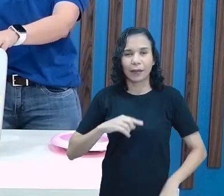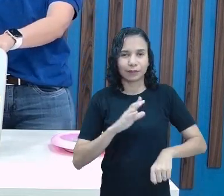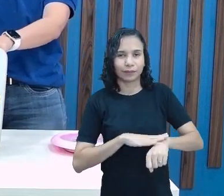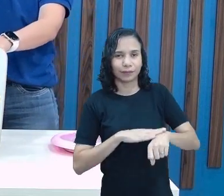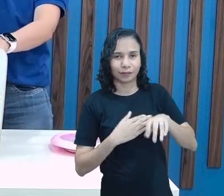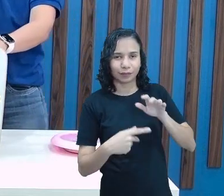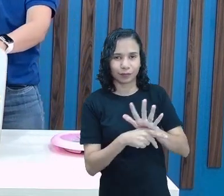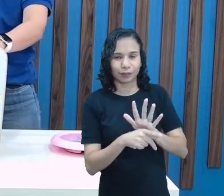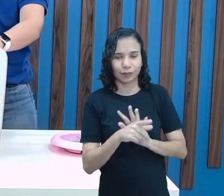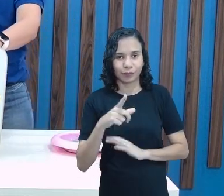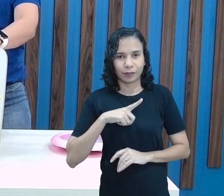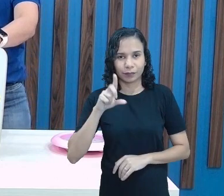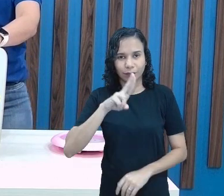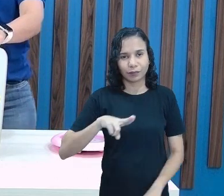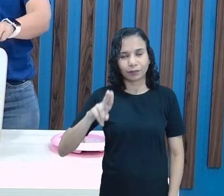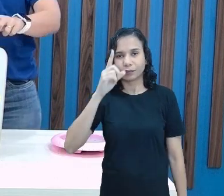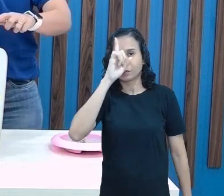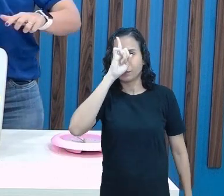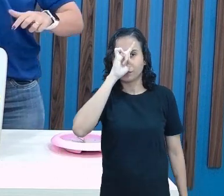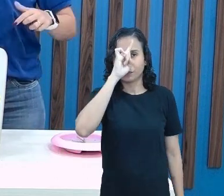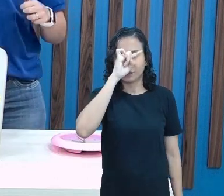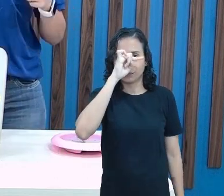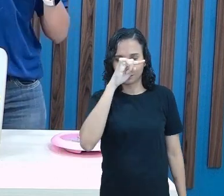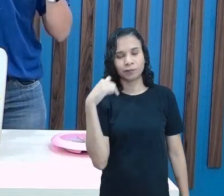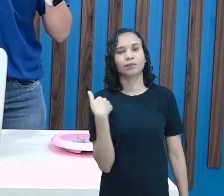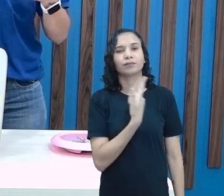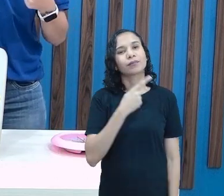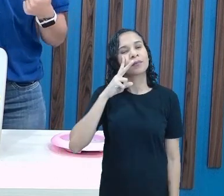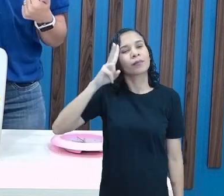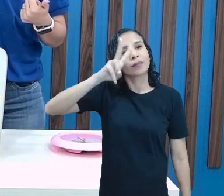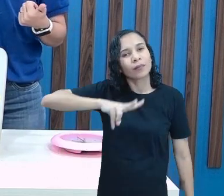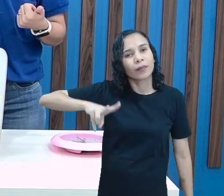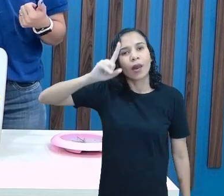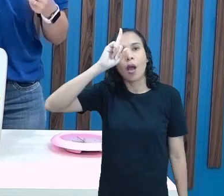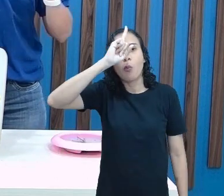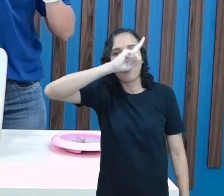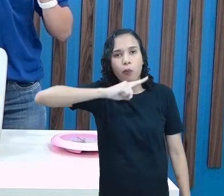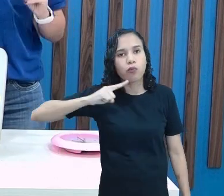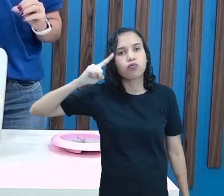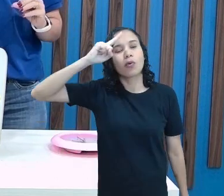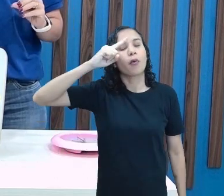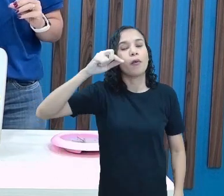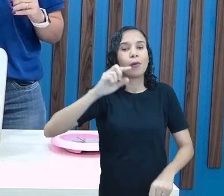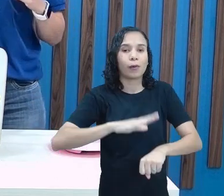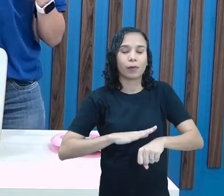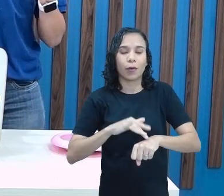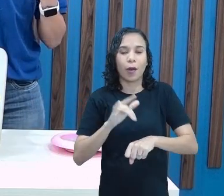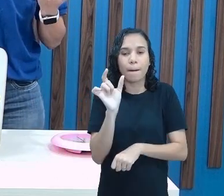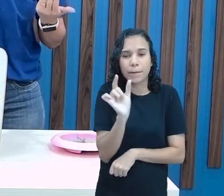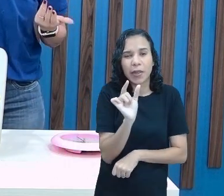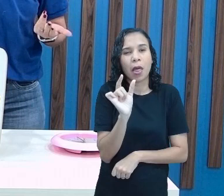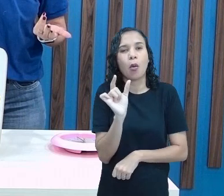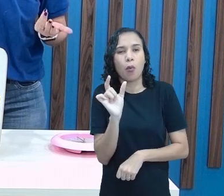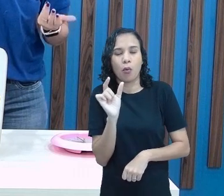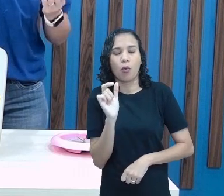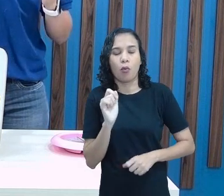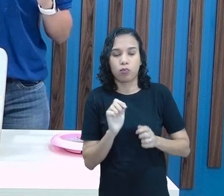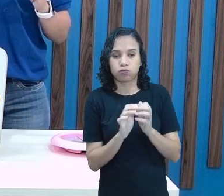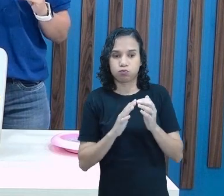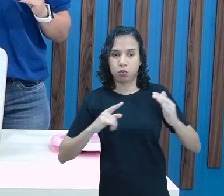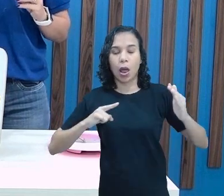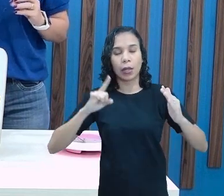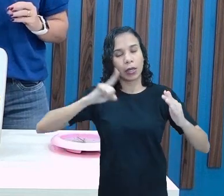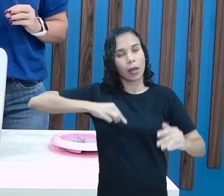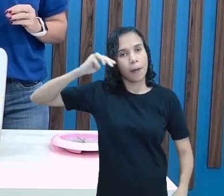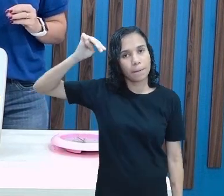né, com ponteiro. E a gente já viu a questão do ponteiro da hora, que é o menor. O ponteiro